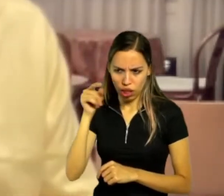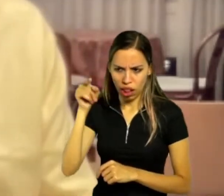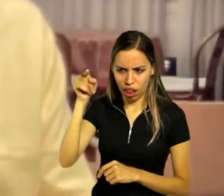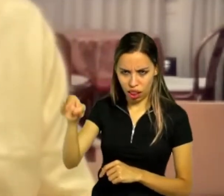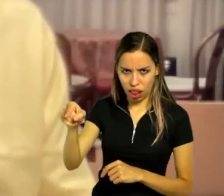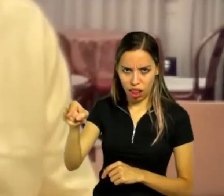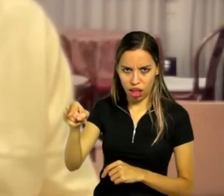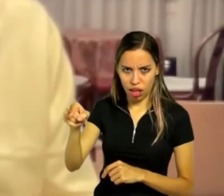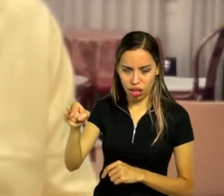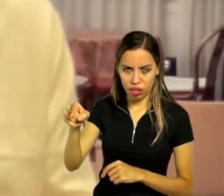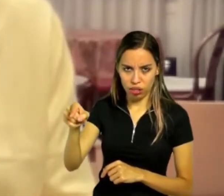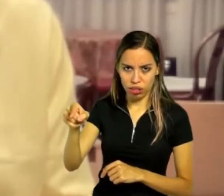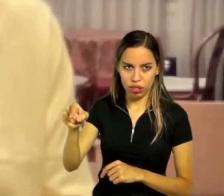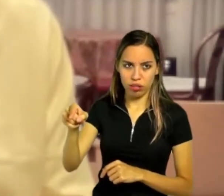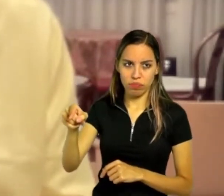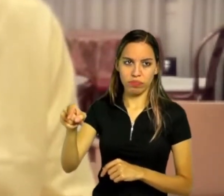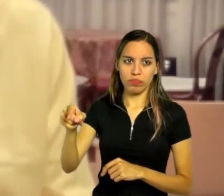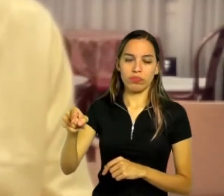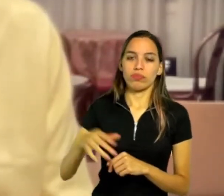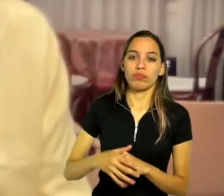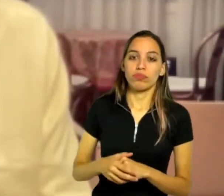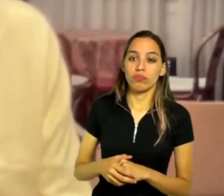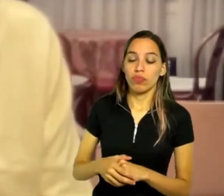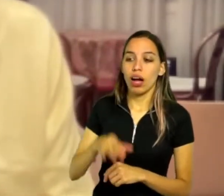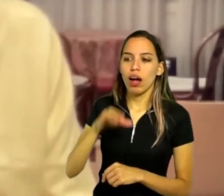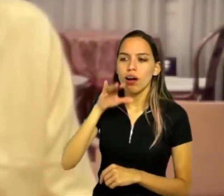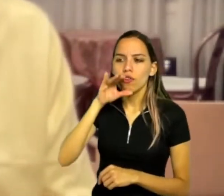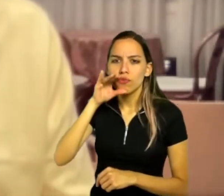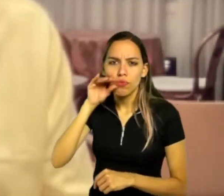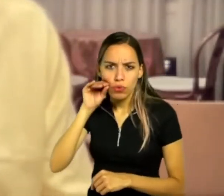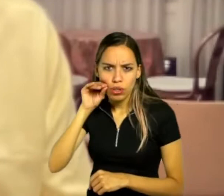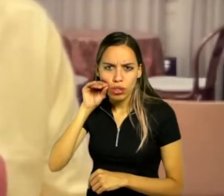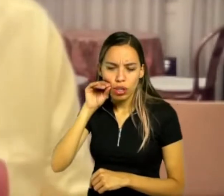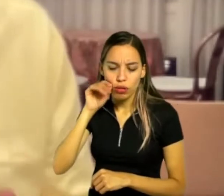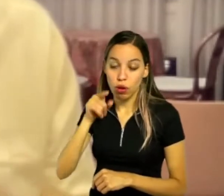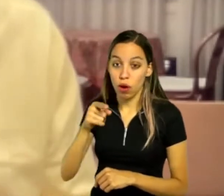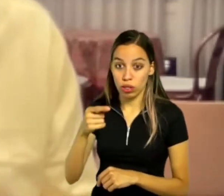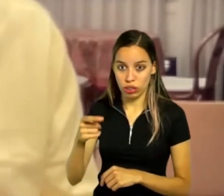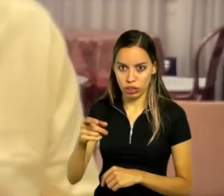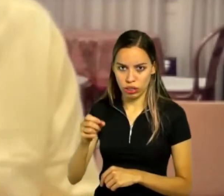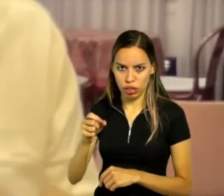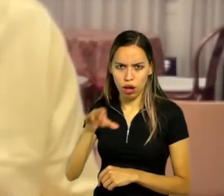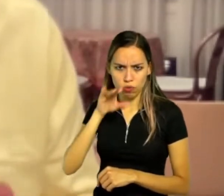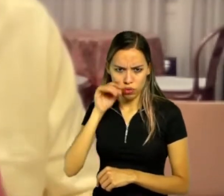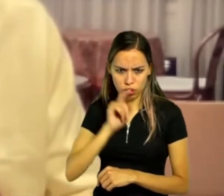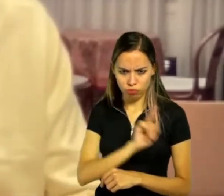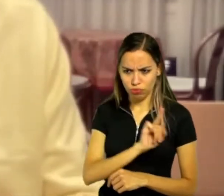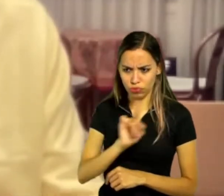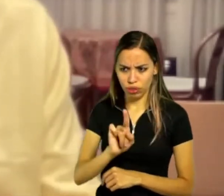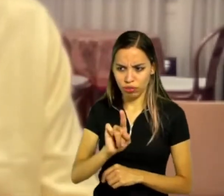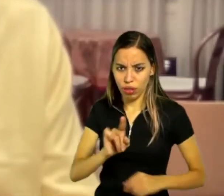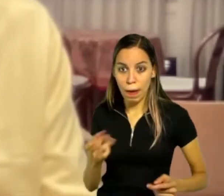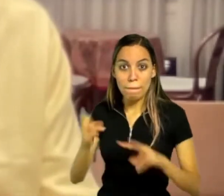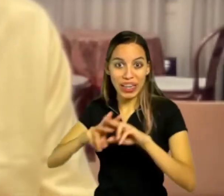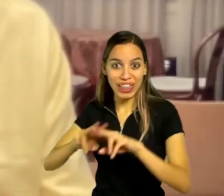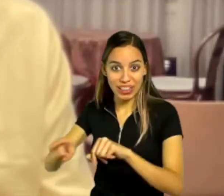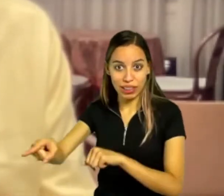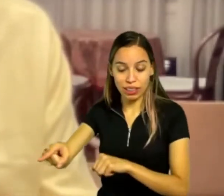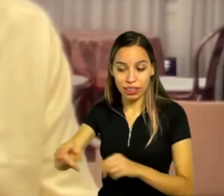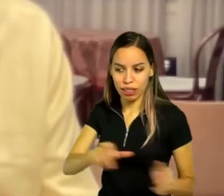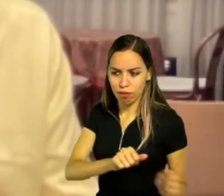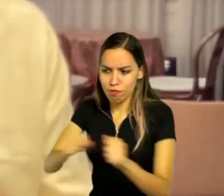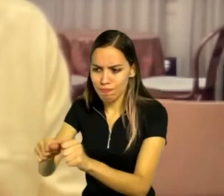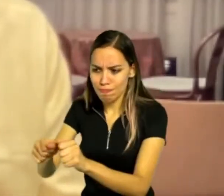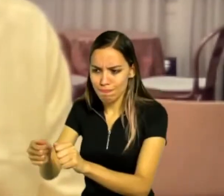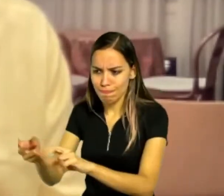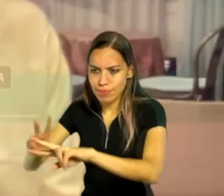entrar barbarizando é você ter reféns. O diretor da cadeia tentou de todas as maneiras